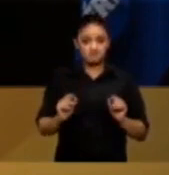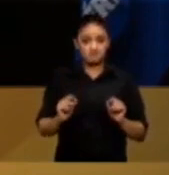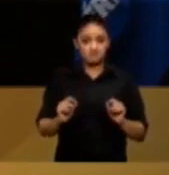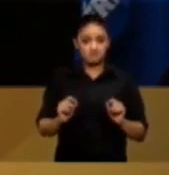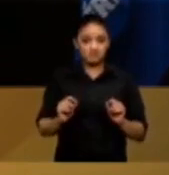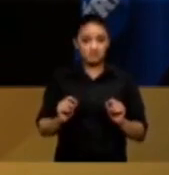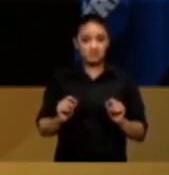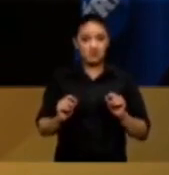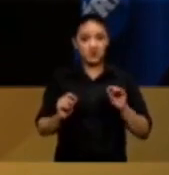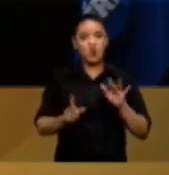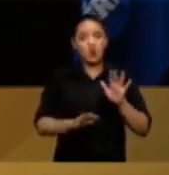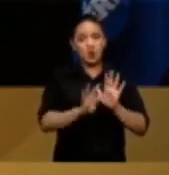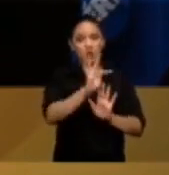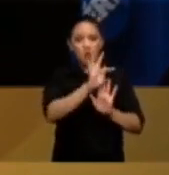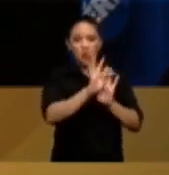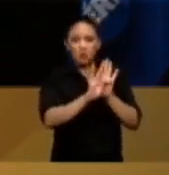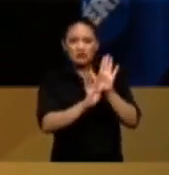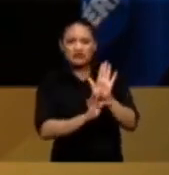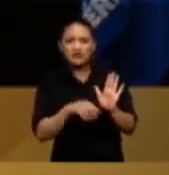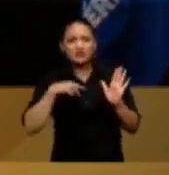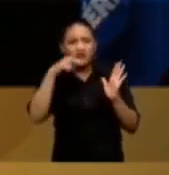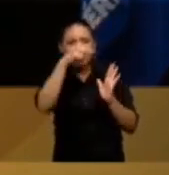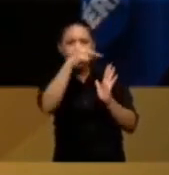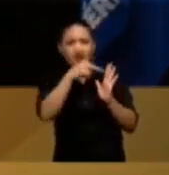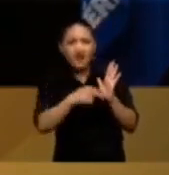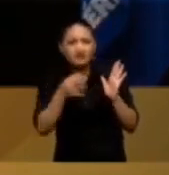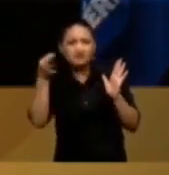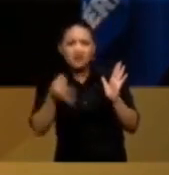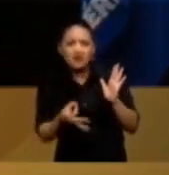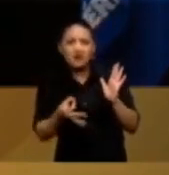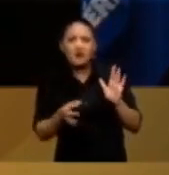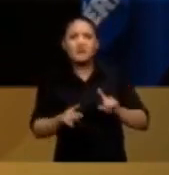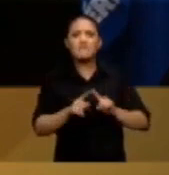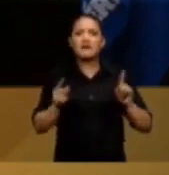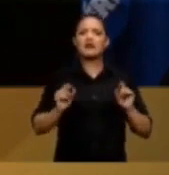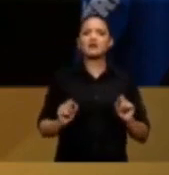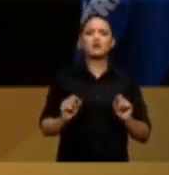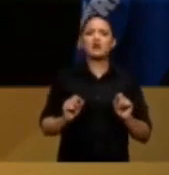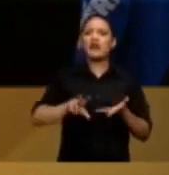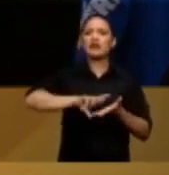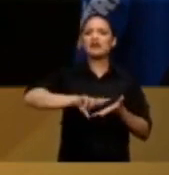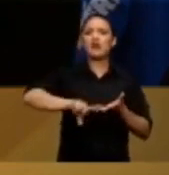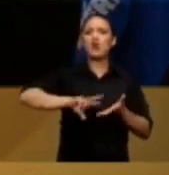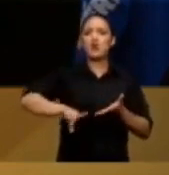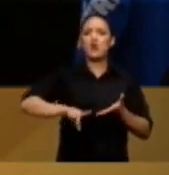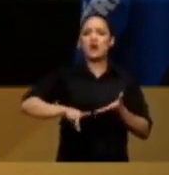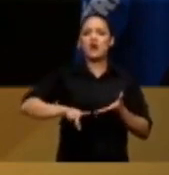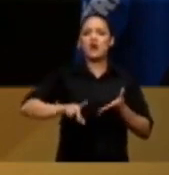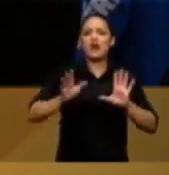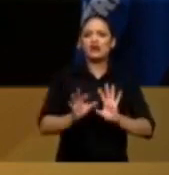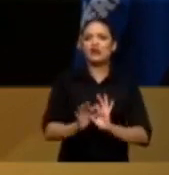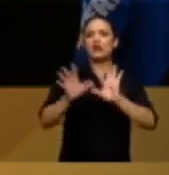sua literalidade do dispositivo questionado, não impõe a soltura imediata pelo simples decurso